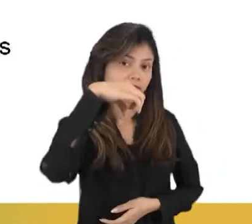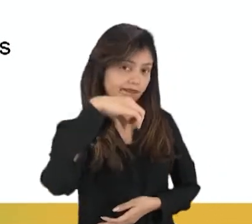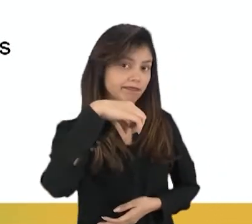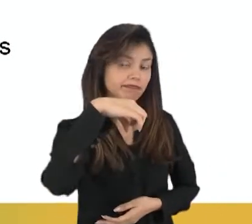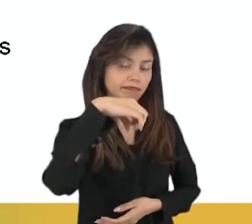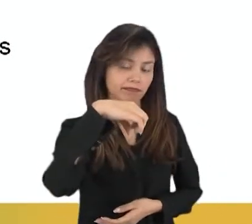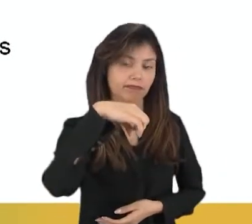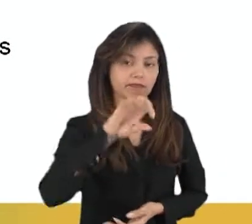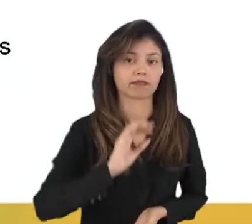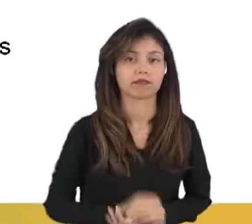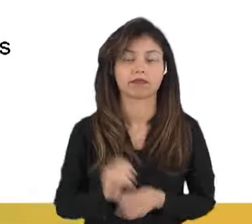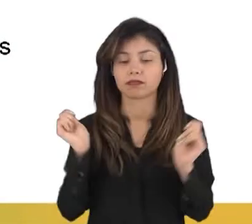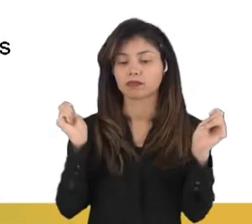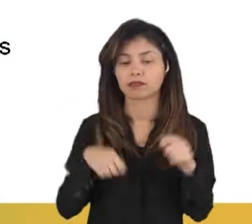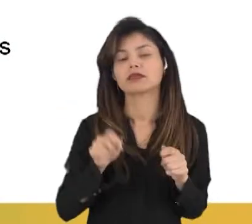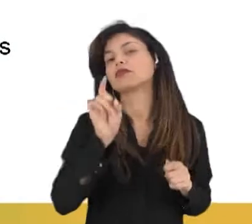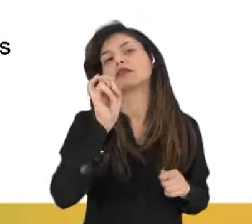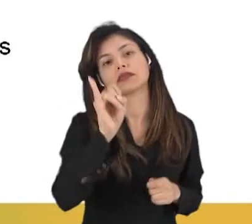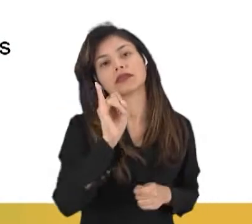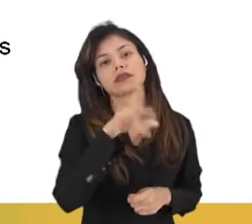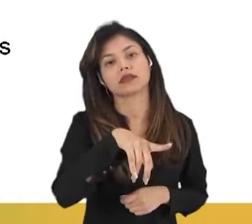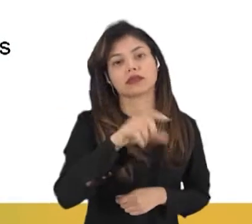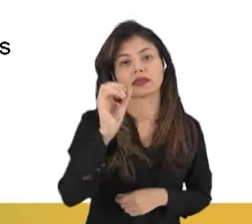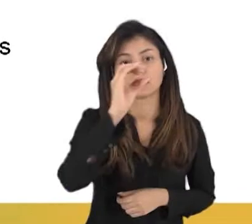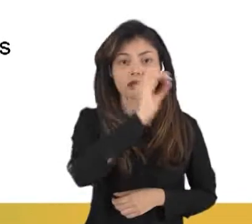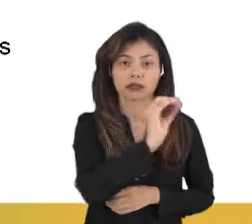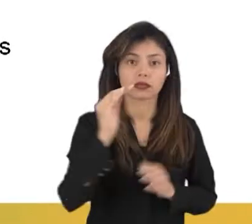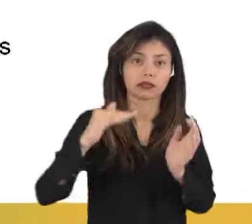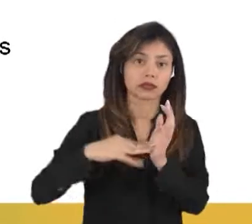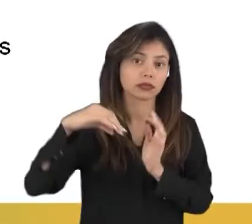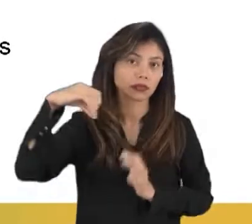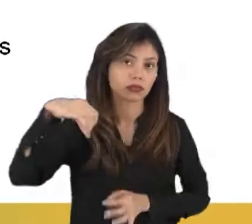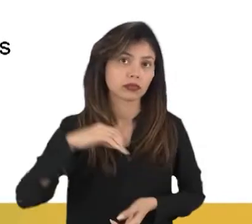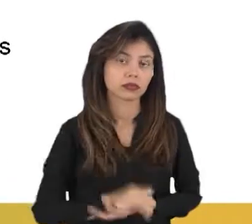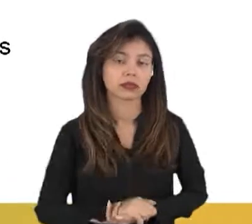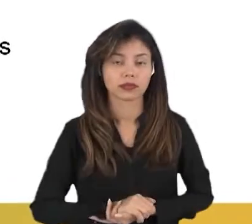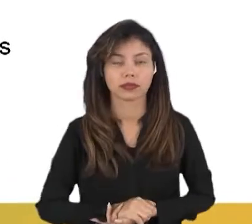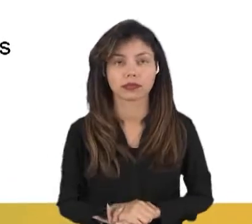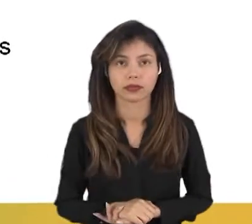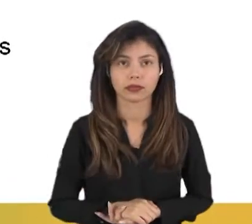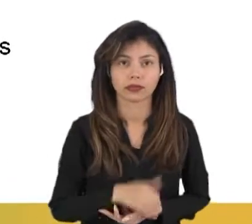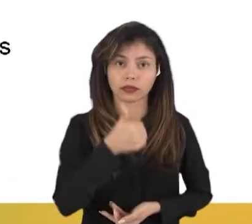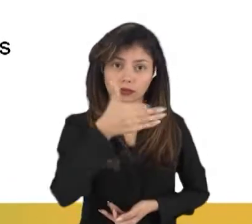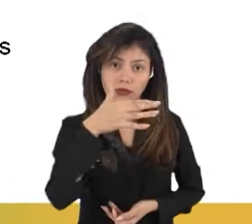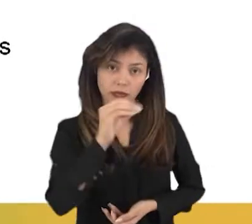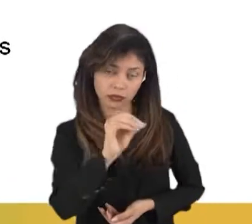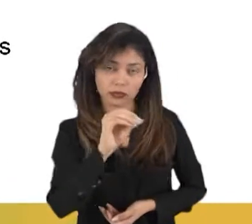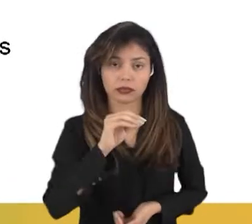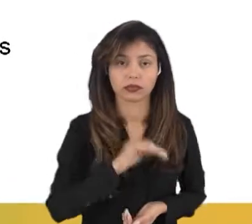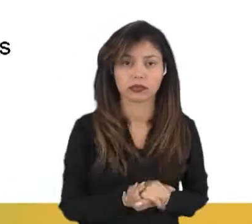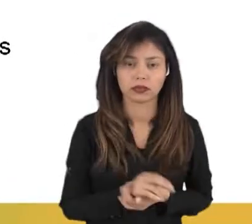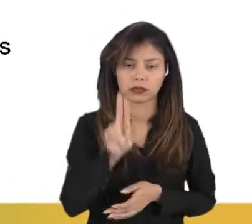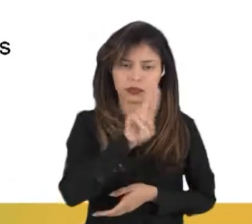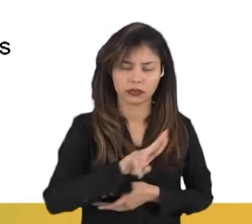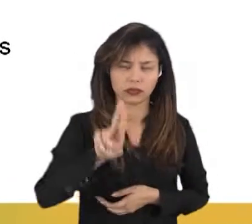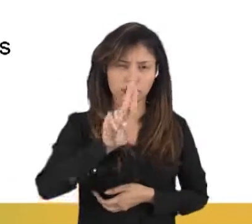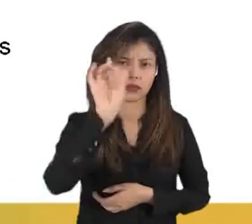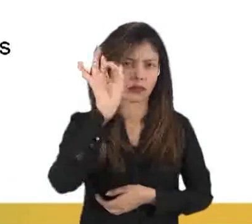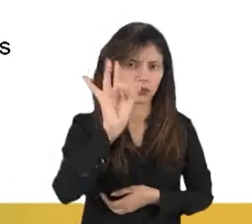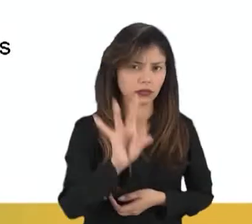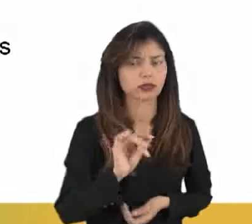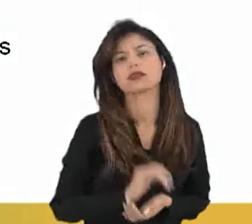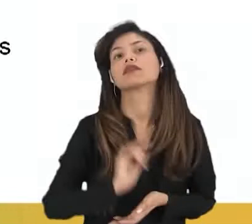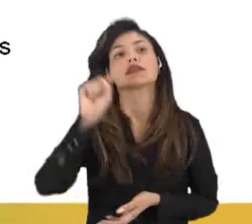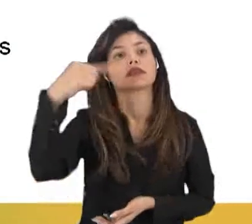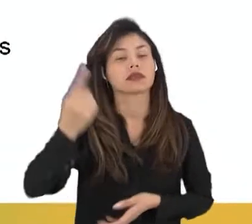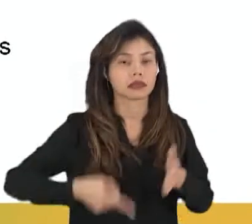9 possibilidades, porque se você contar de 0 até 9, nós temos 10 dígitos, certo? Usando um desses 10 lá